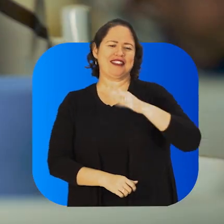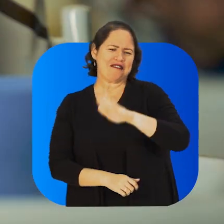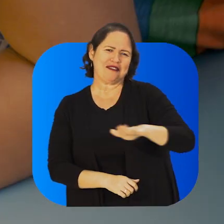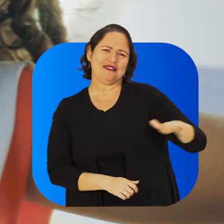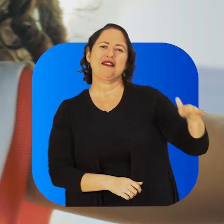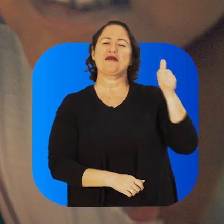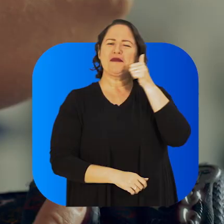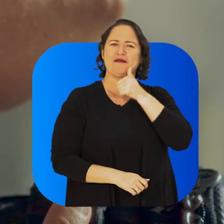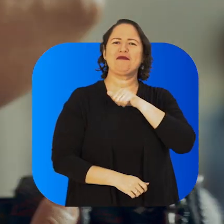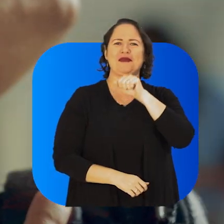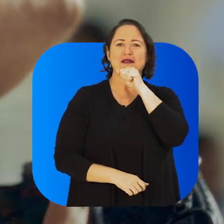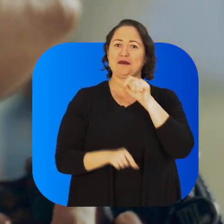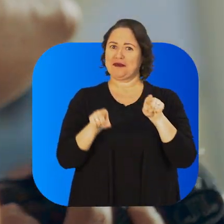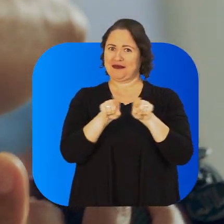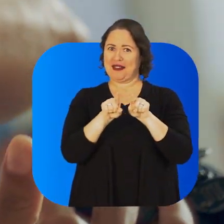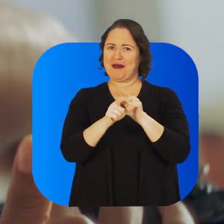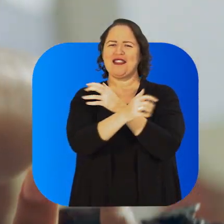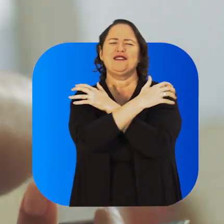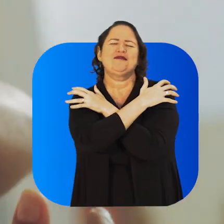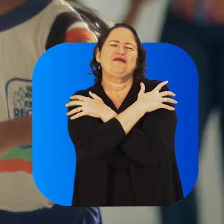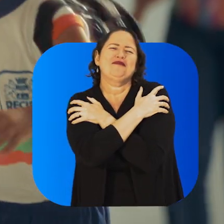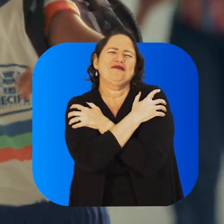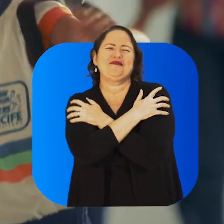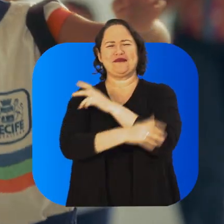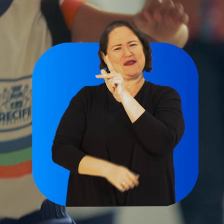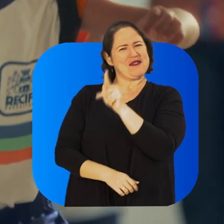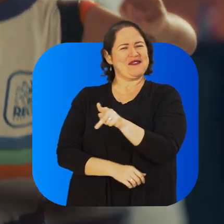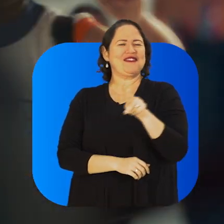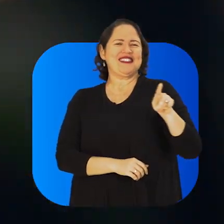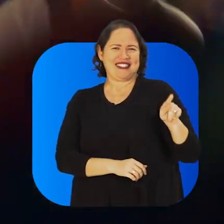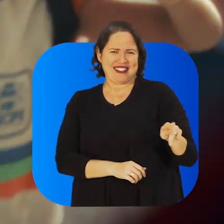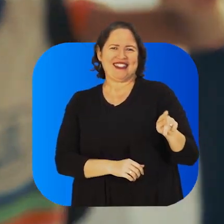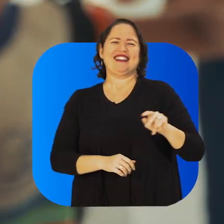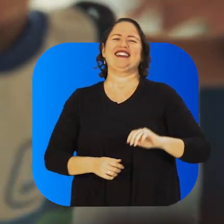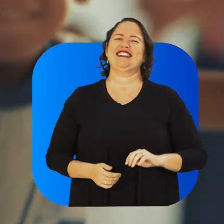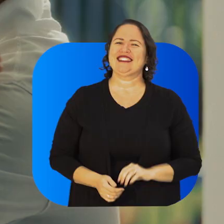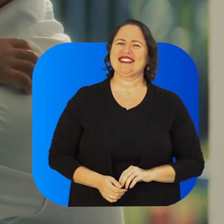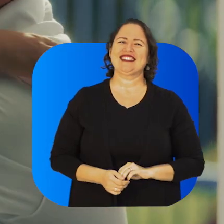suas famílias. Inclusive esse abração na professora Suane.